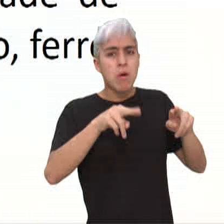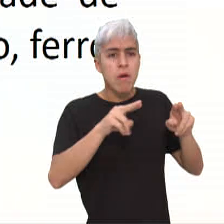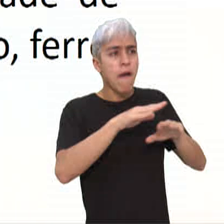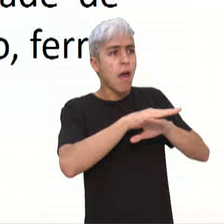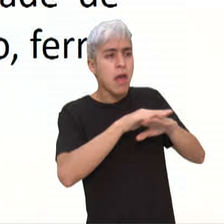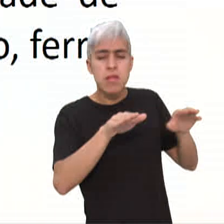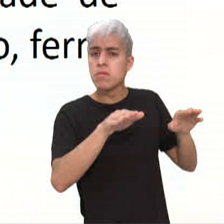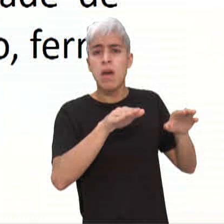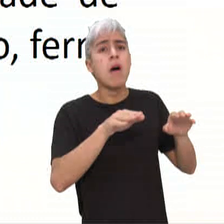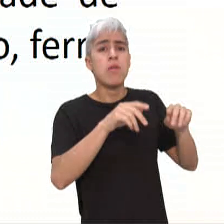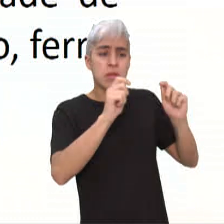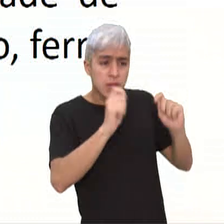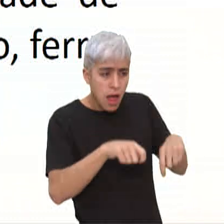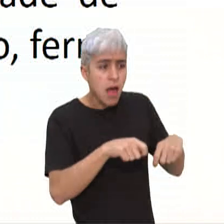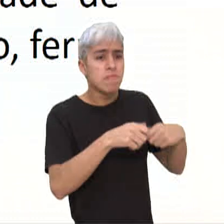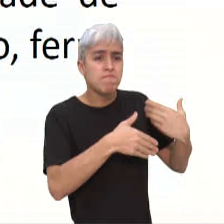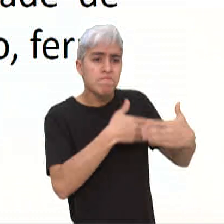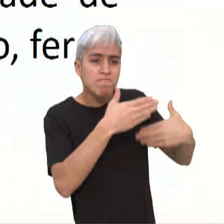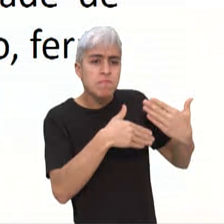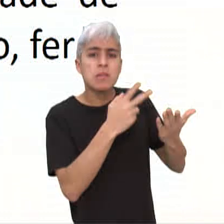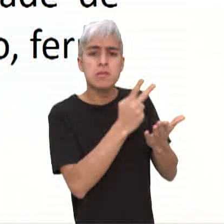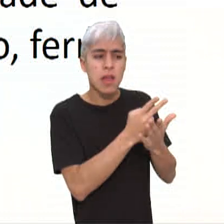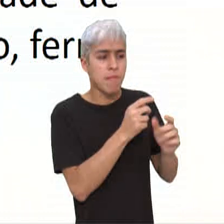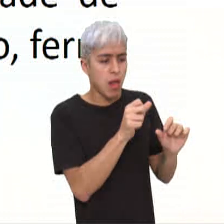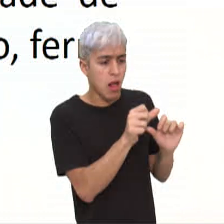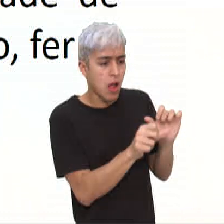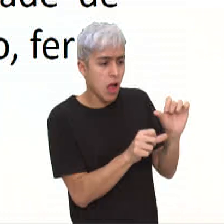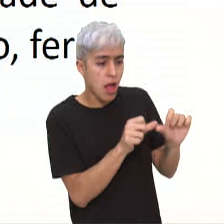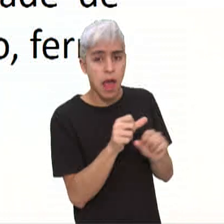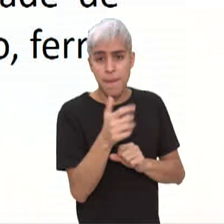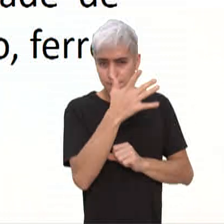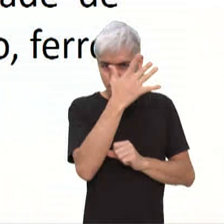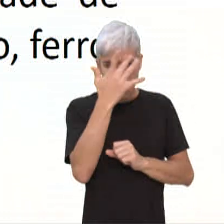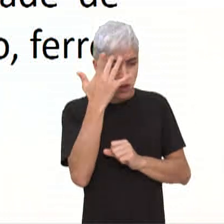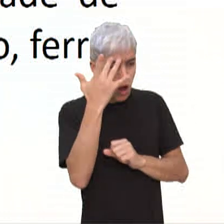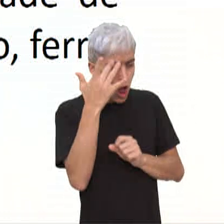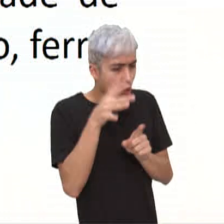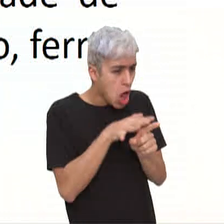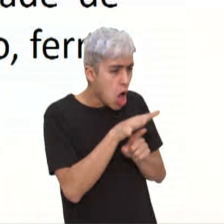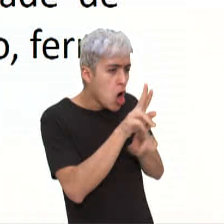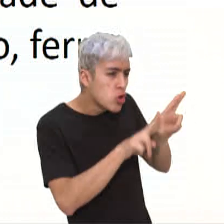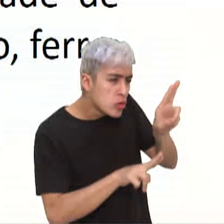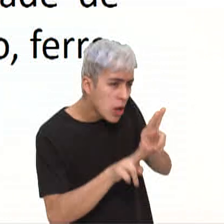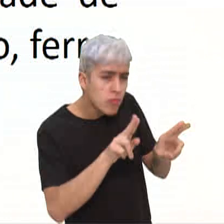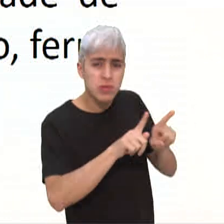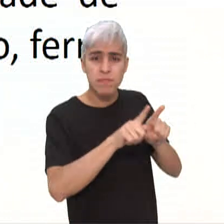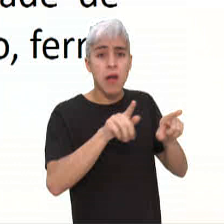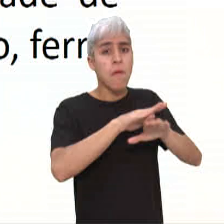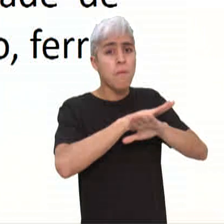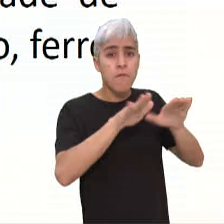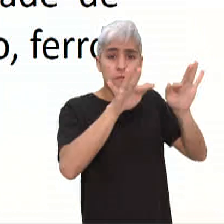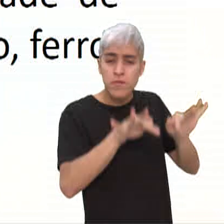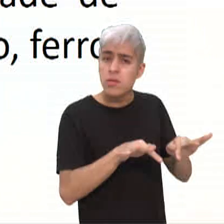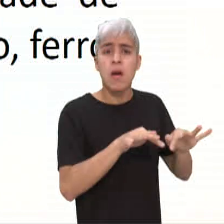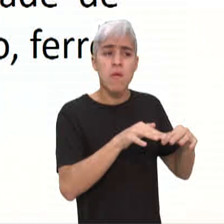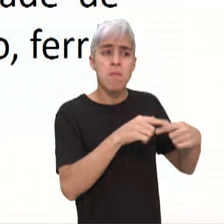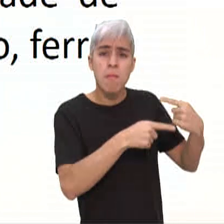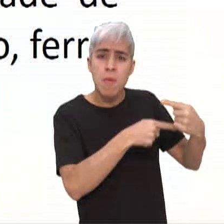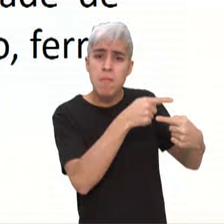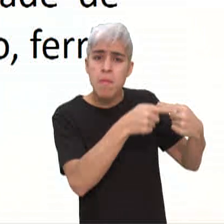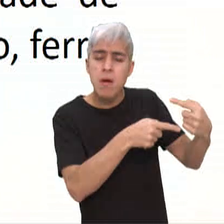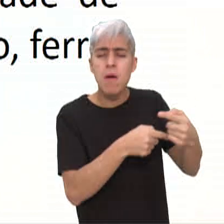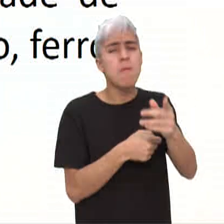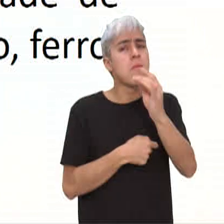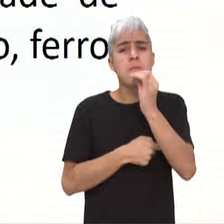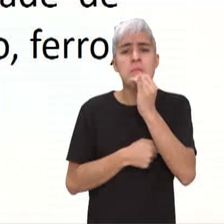que possuem capacidade de renovação após serem utilizados pelo ser humano. Um